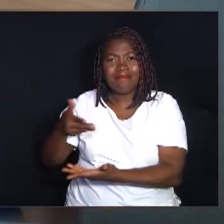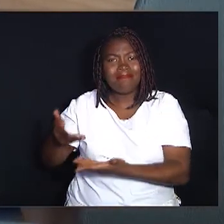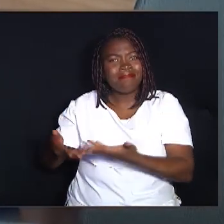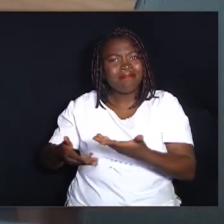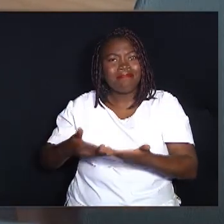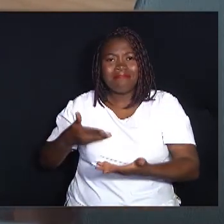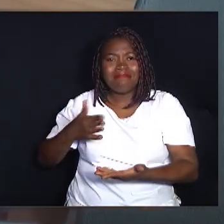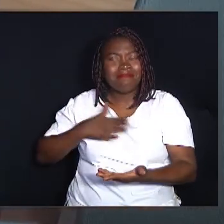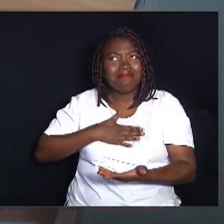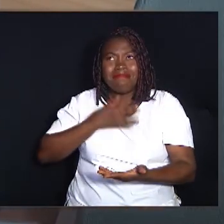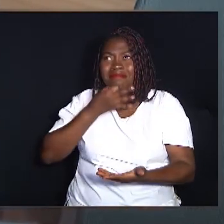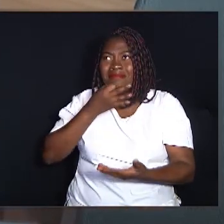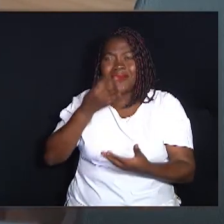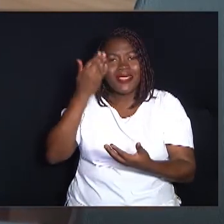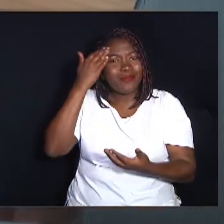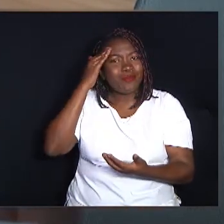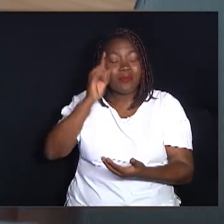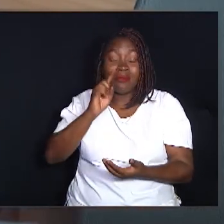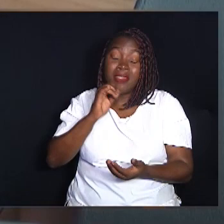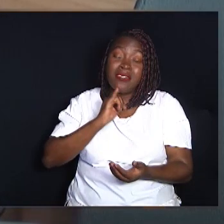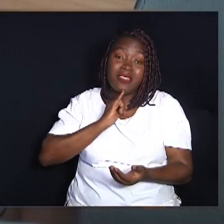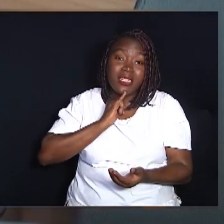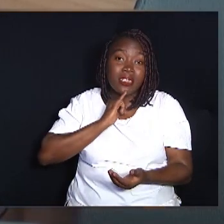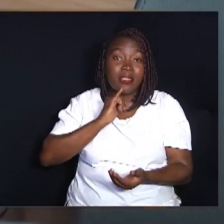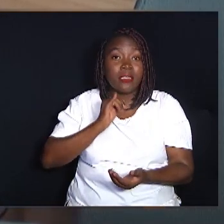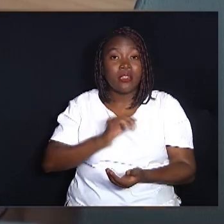para mim é incompreensível, mas infelizmente